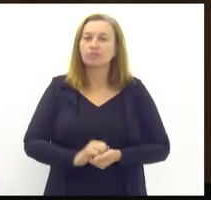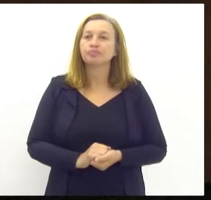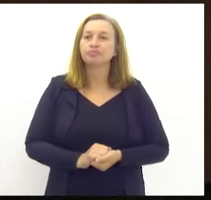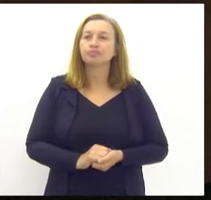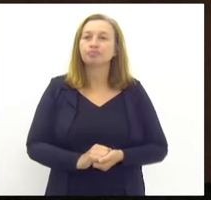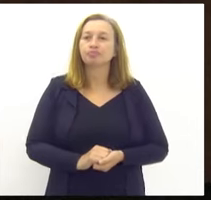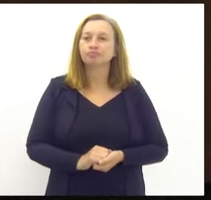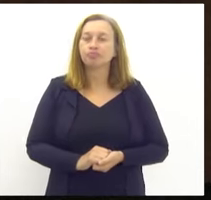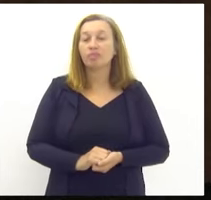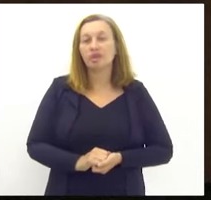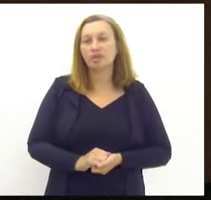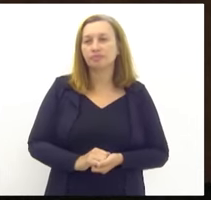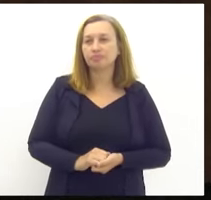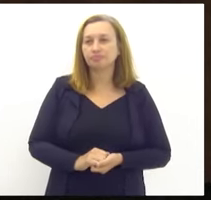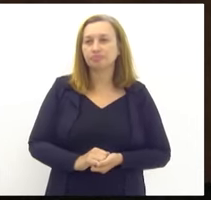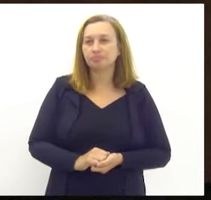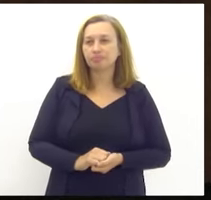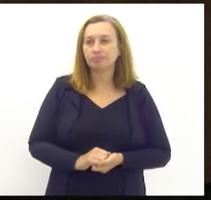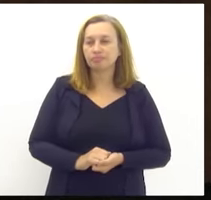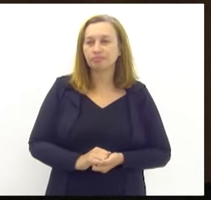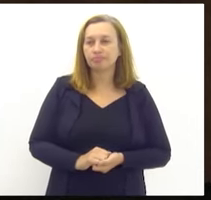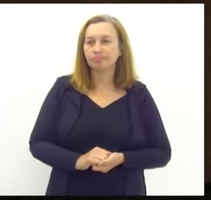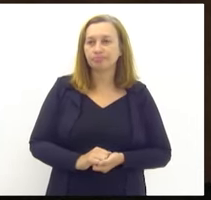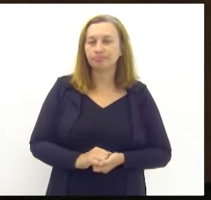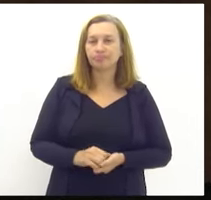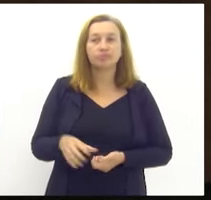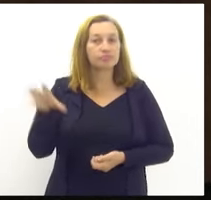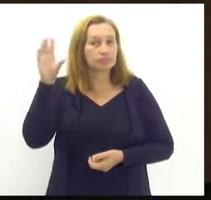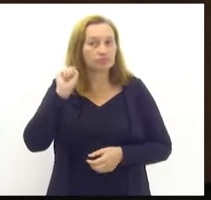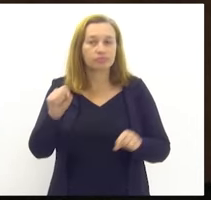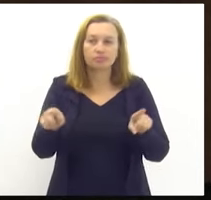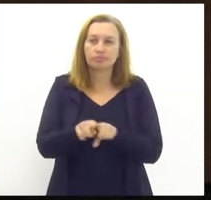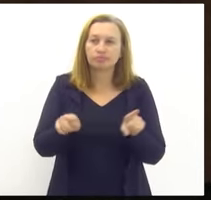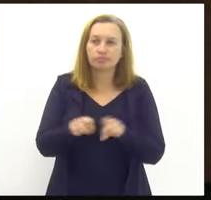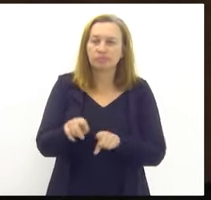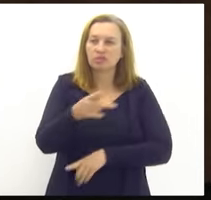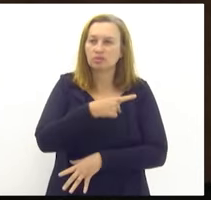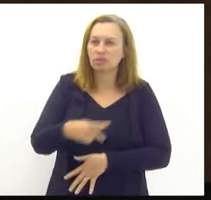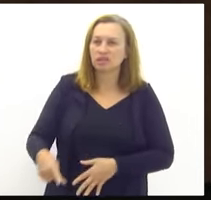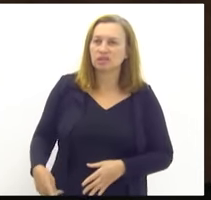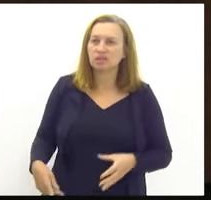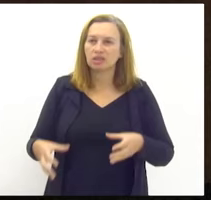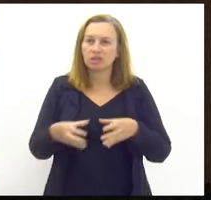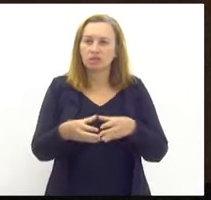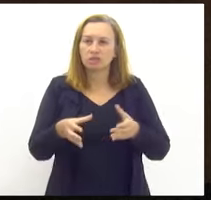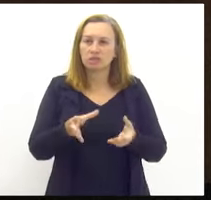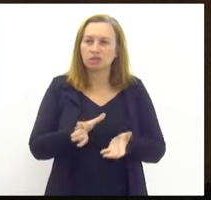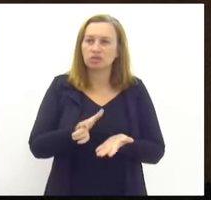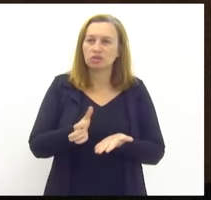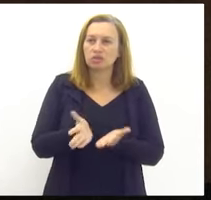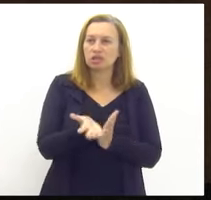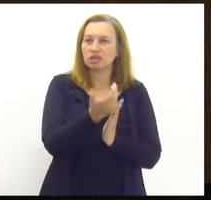se não seria o caso de ser ouvido também o presidente da Comissão de